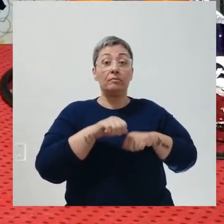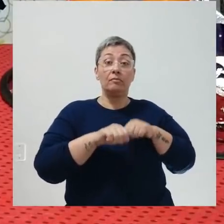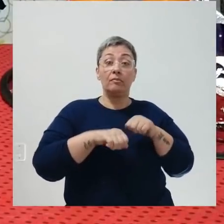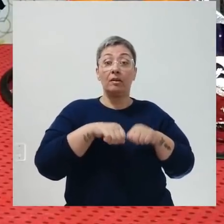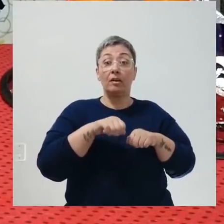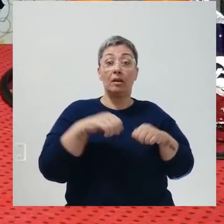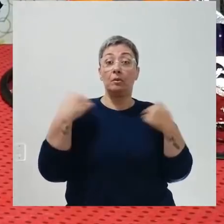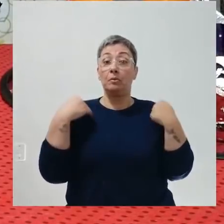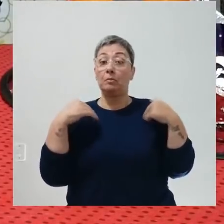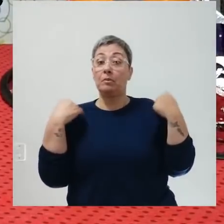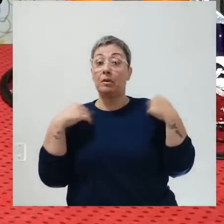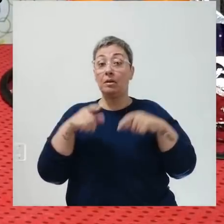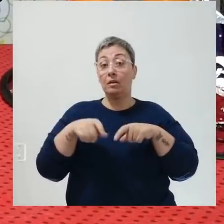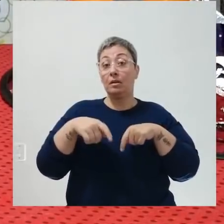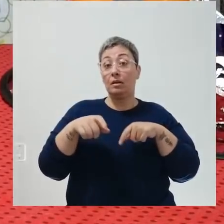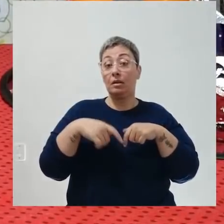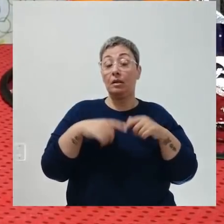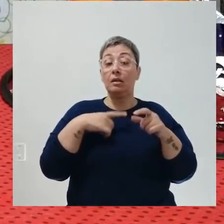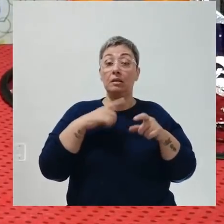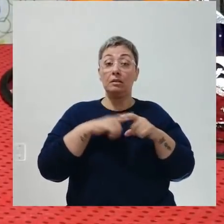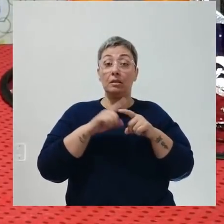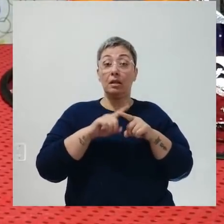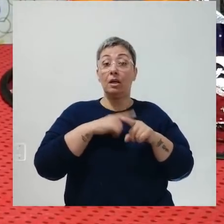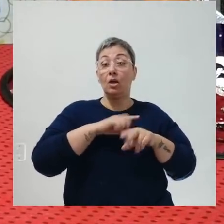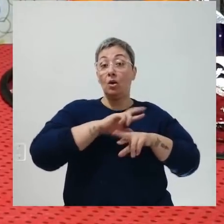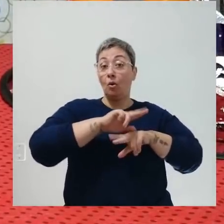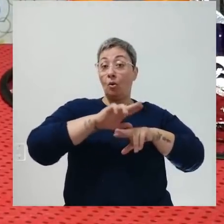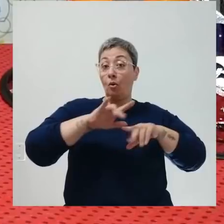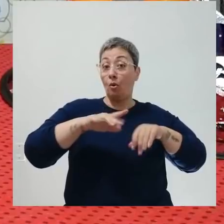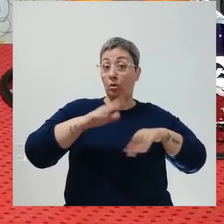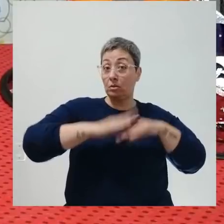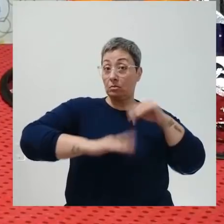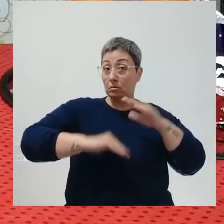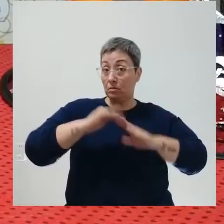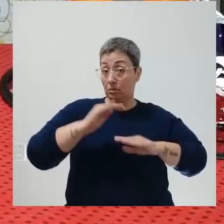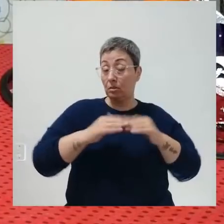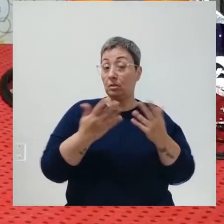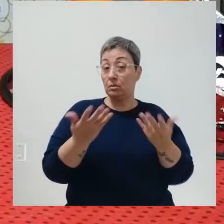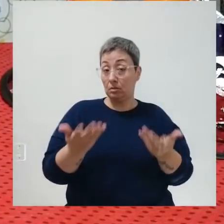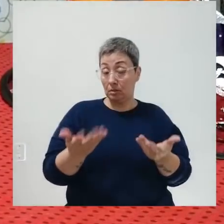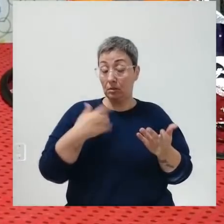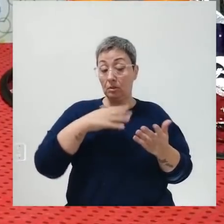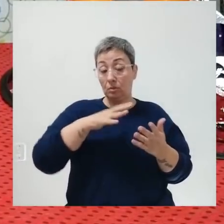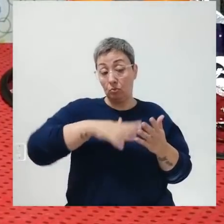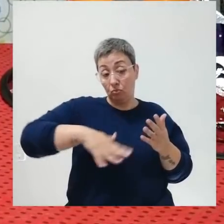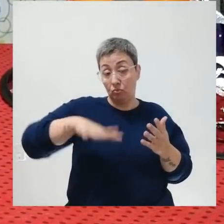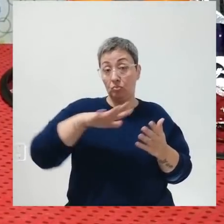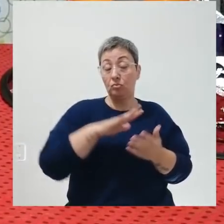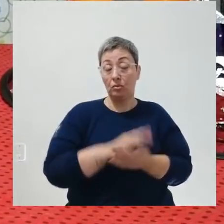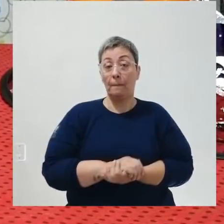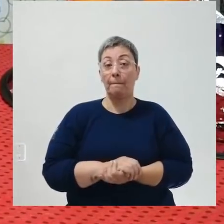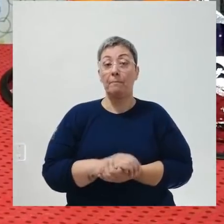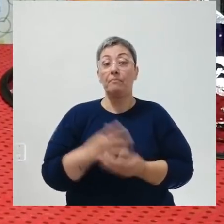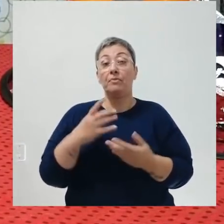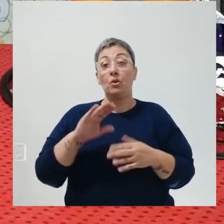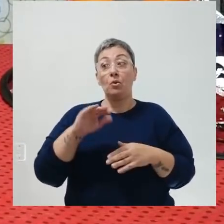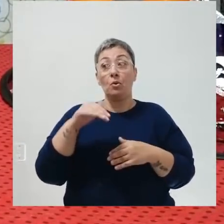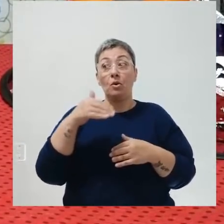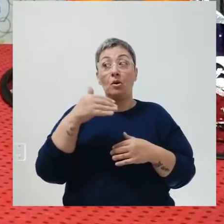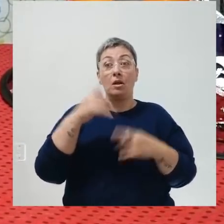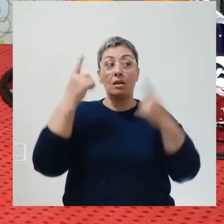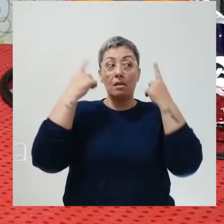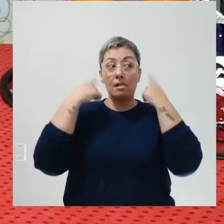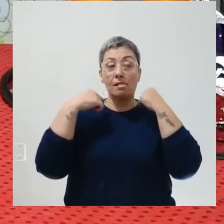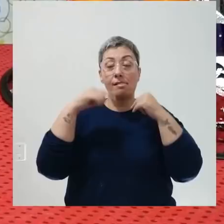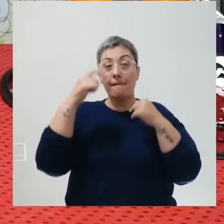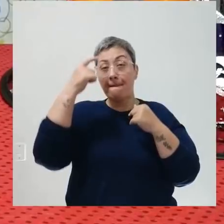passear pela fazenda. Afinal, ela tinha outros afazeres também ali por aquele pasto. Foi quando o cordeirinho